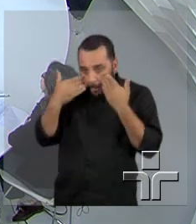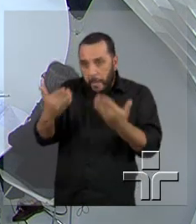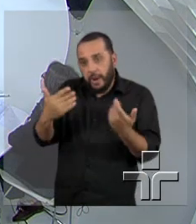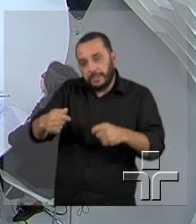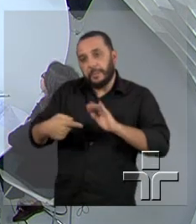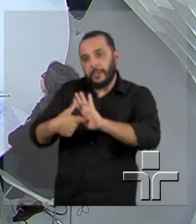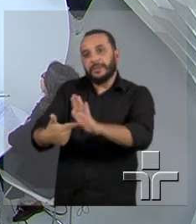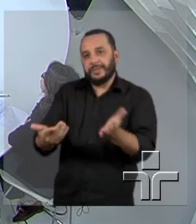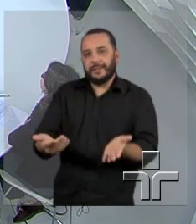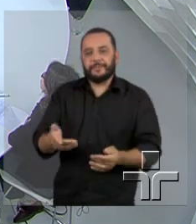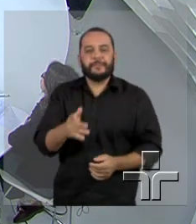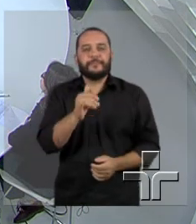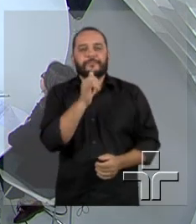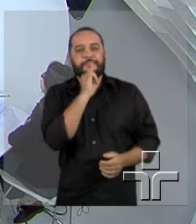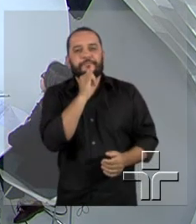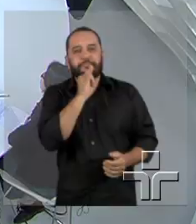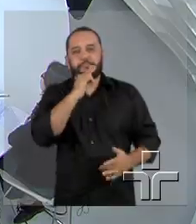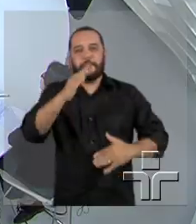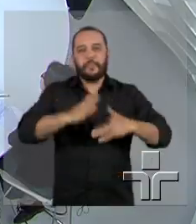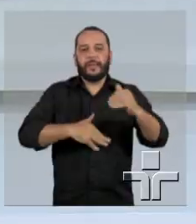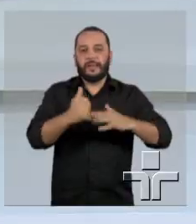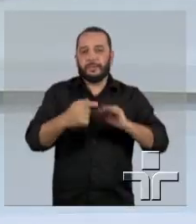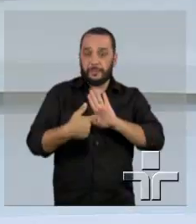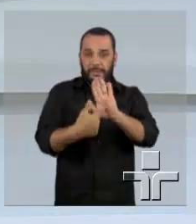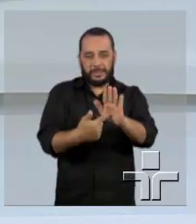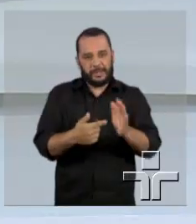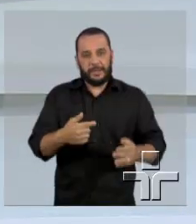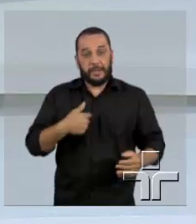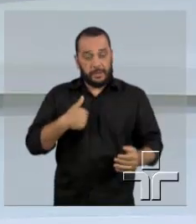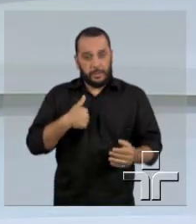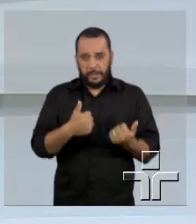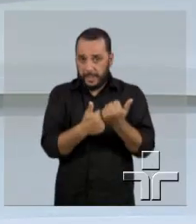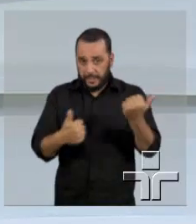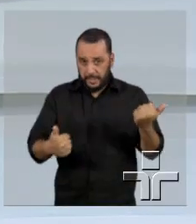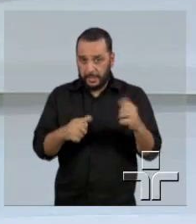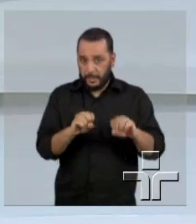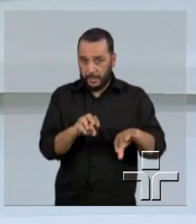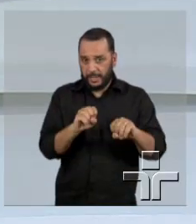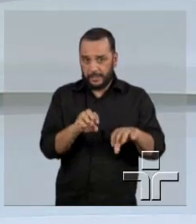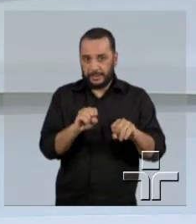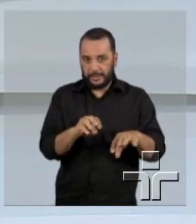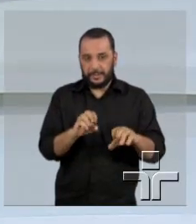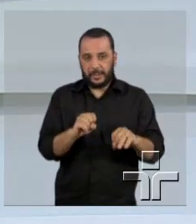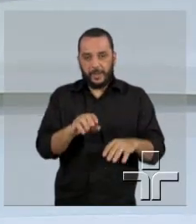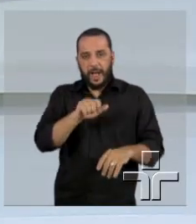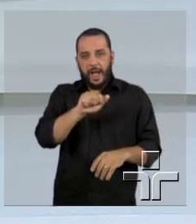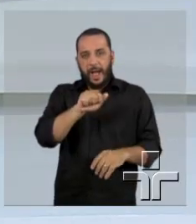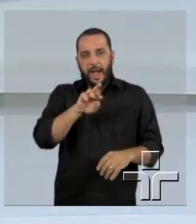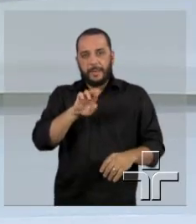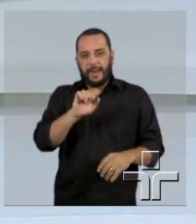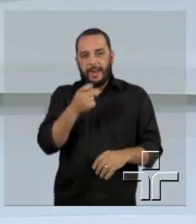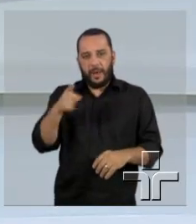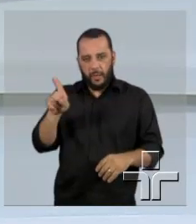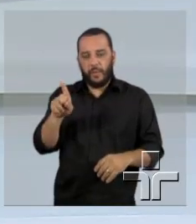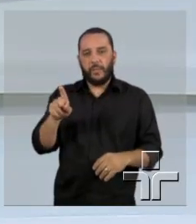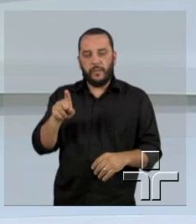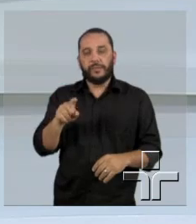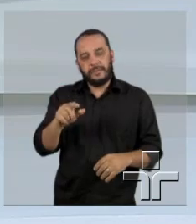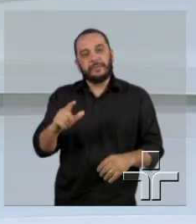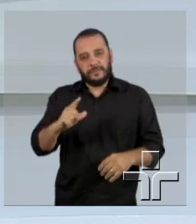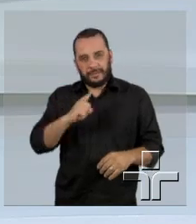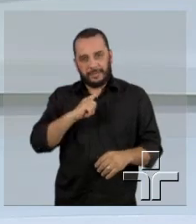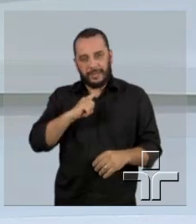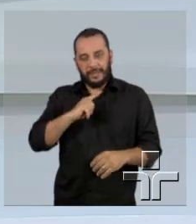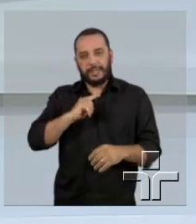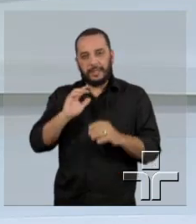prático disso que você está falando e perguntar a opinião do ministro. O ministro da Educação, Abba Weintraub, ele vem bloqueando seguidores